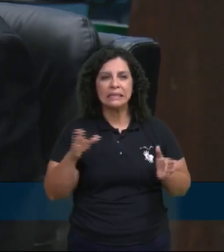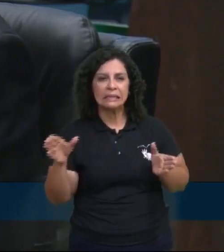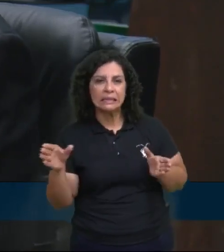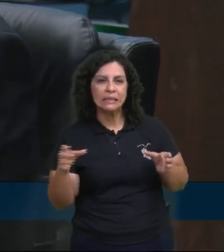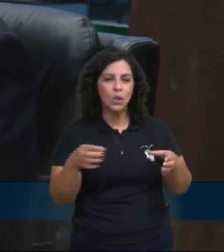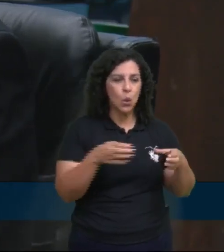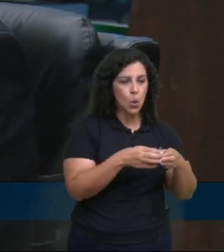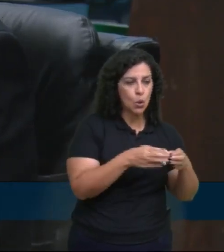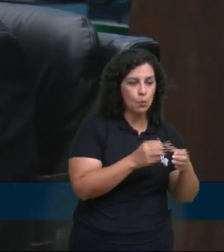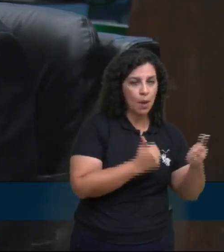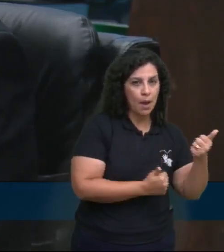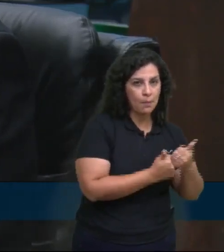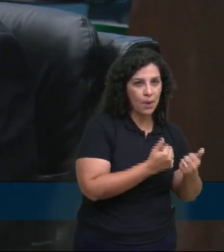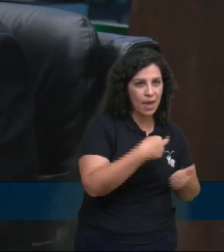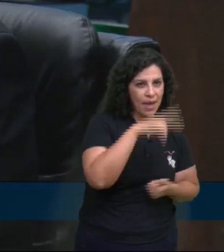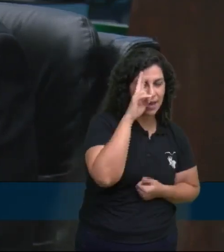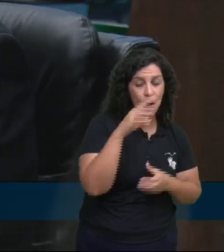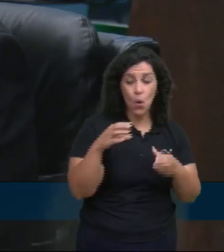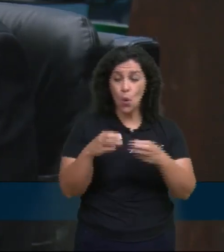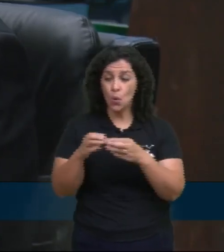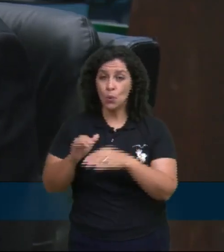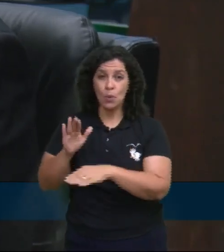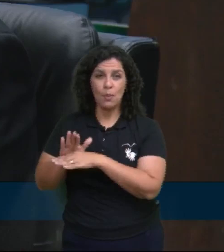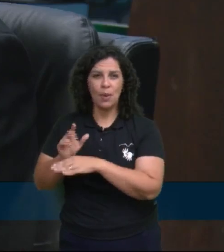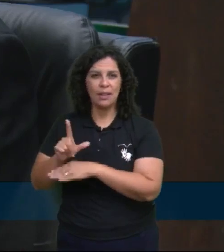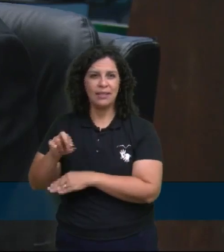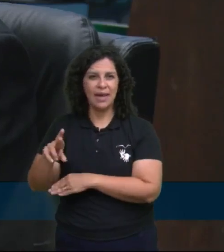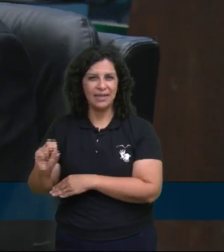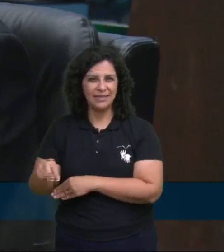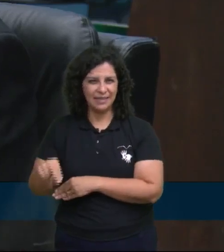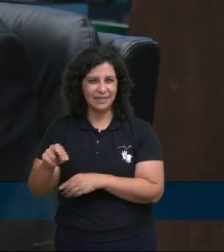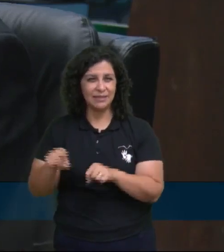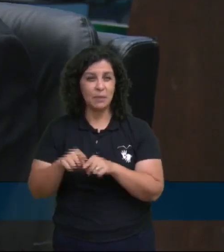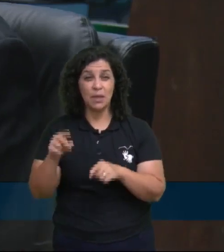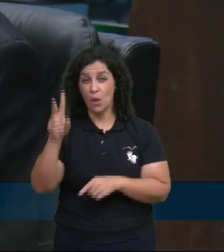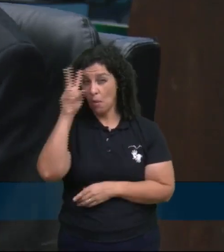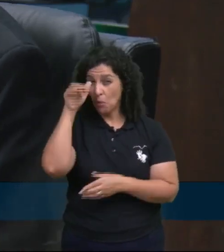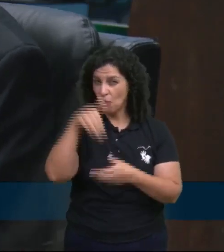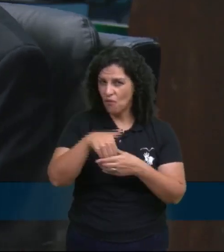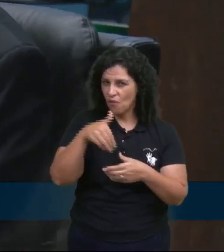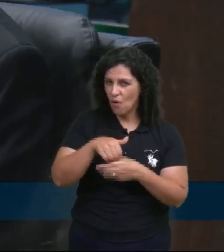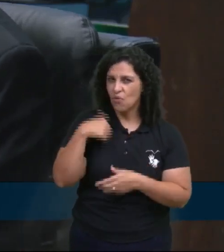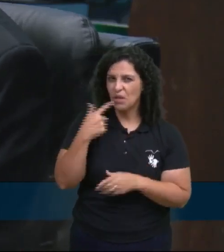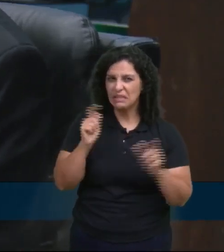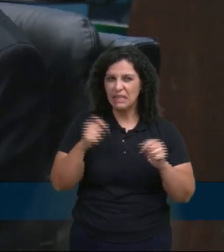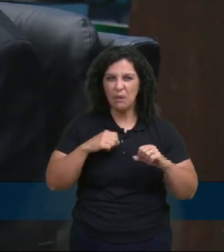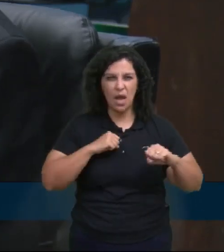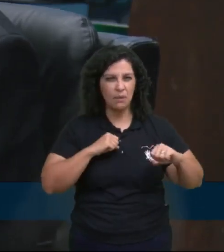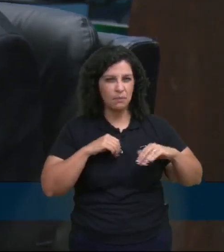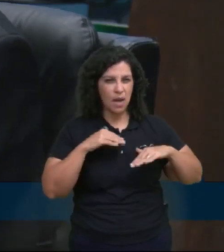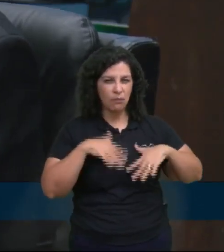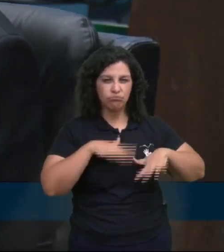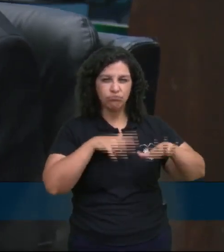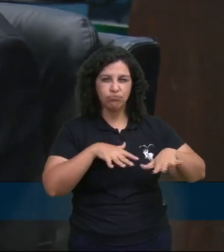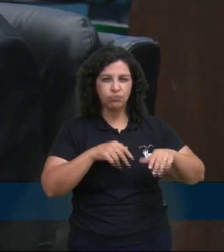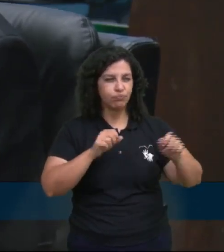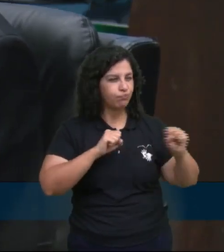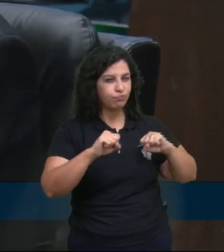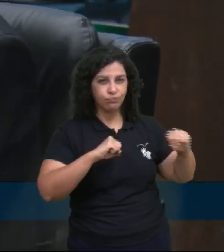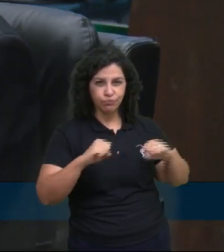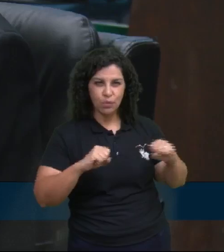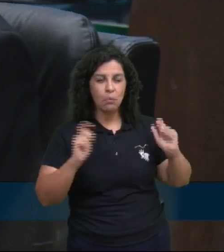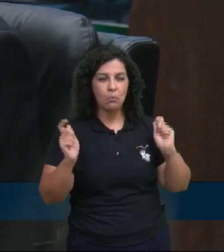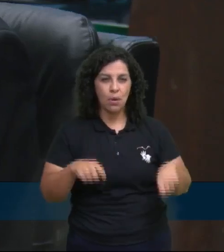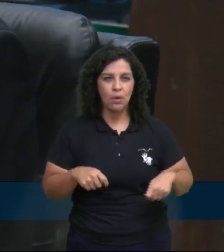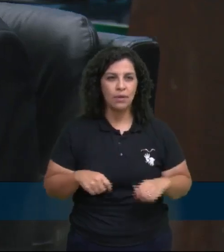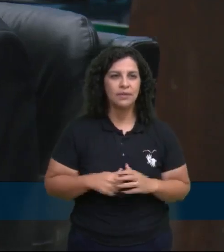os requianistas e os lernistas. Me lembro também do dia da eleição, na época em que nós podíamos ir para a rua fazer campanha.